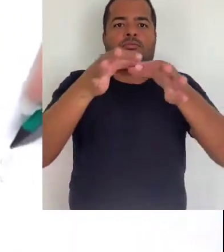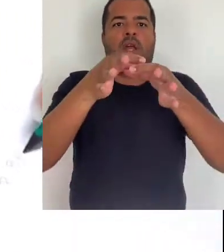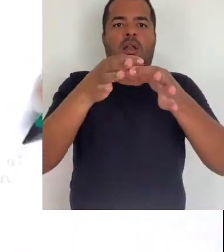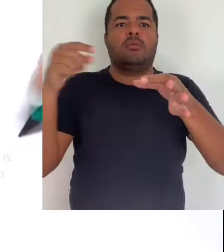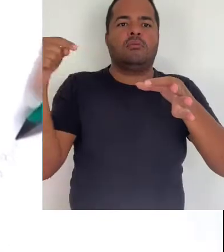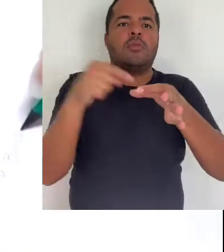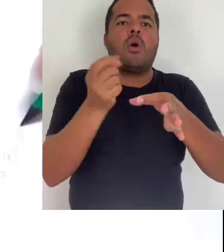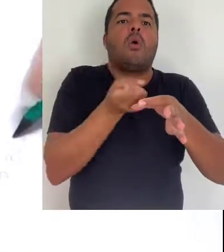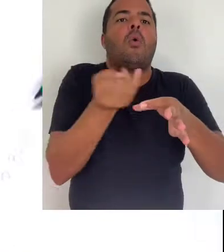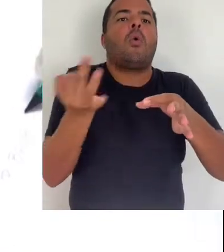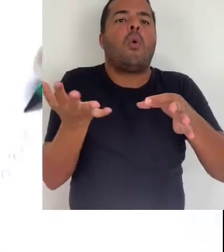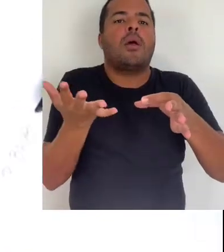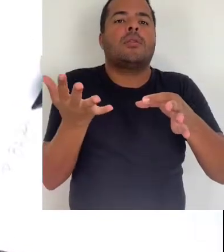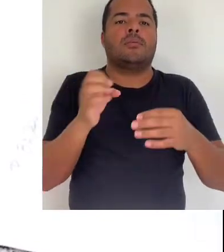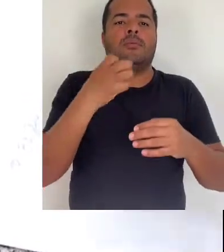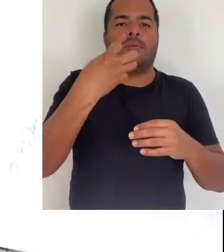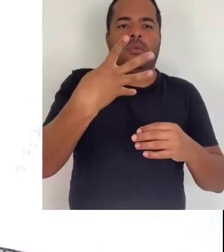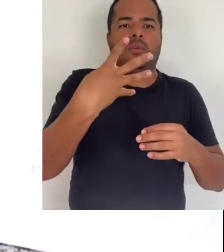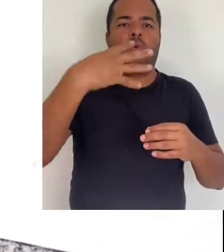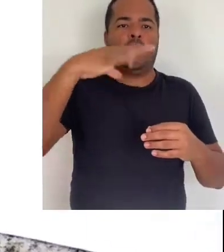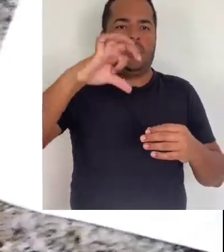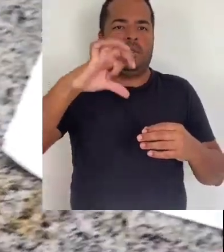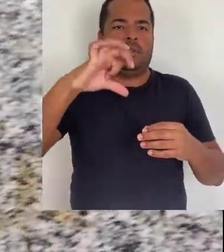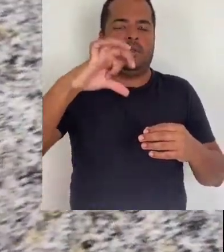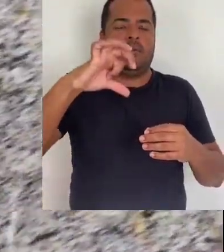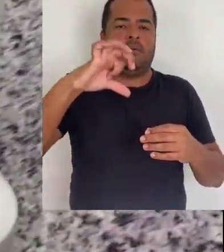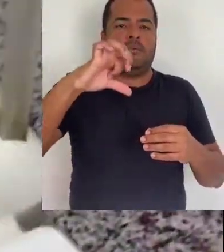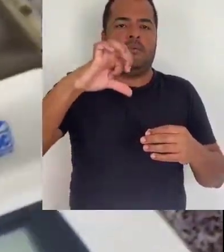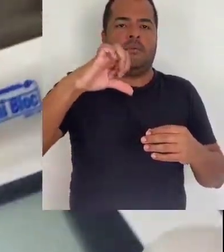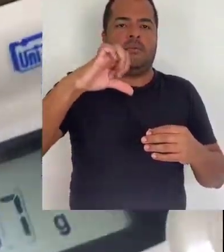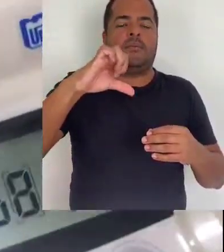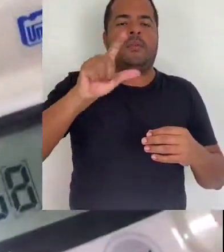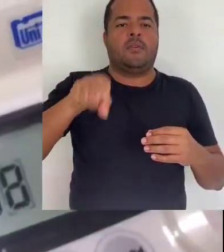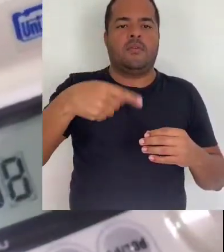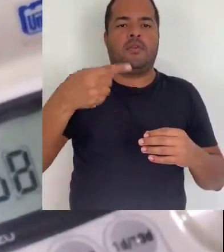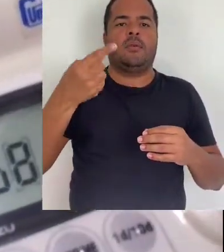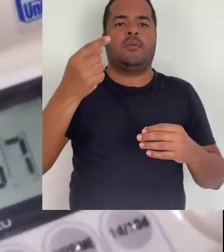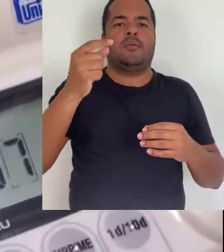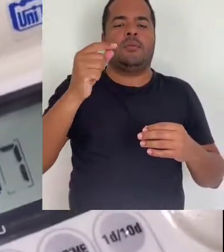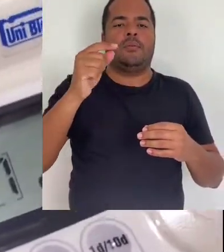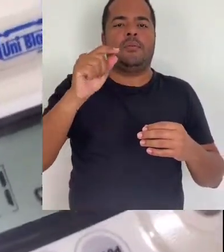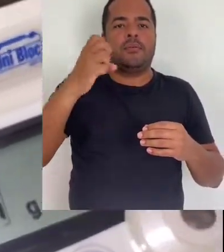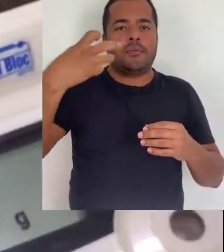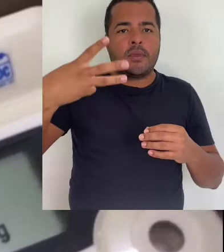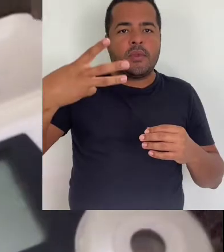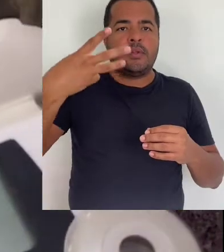balão, ela está em